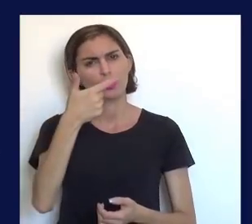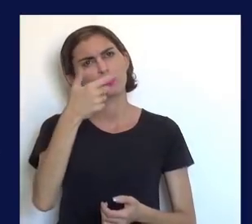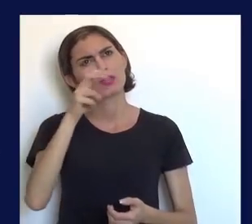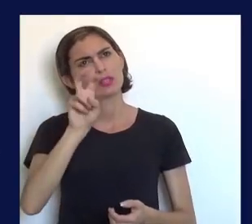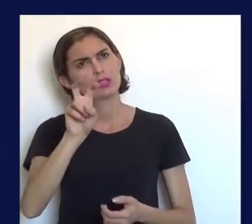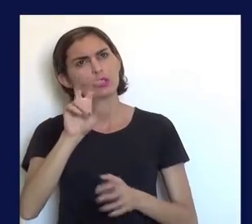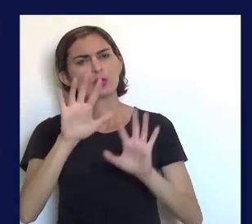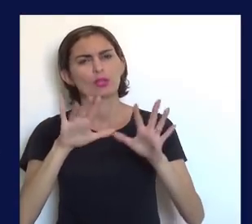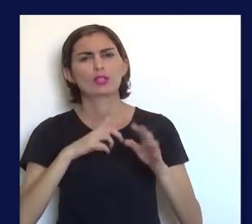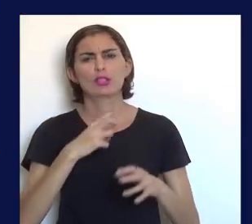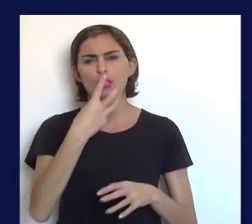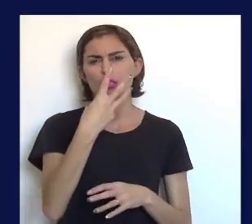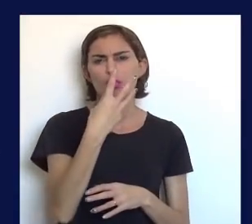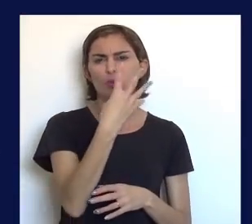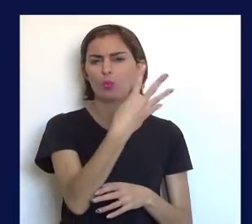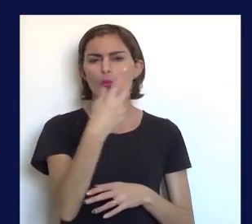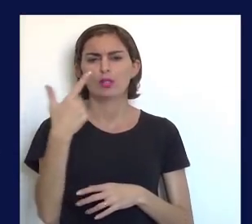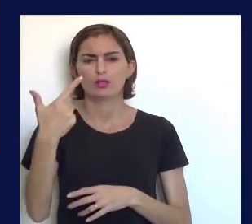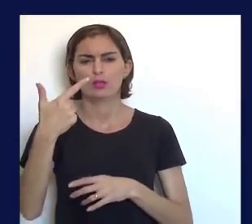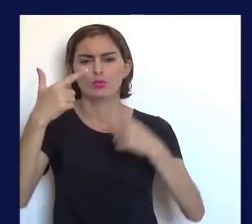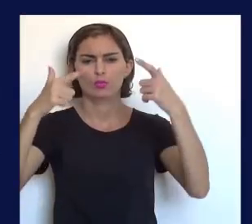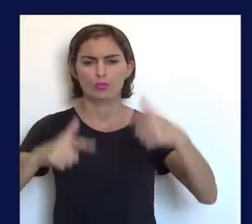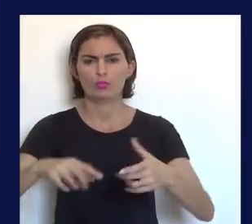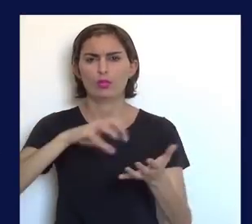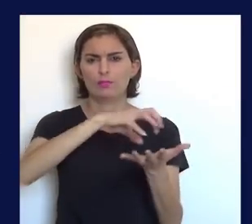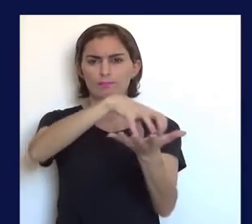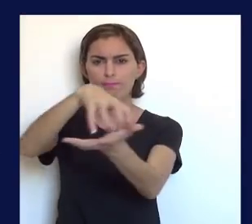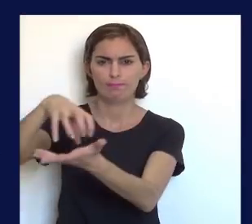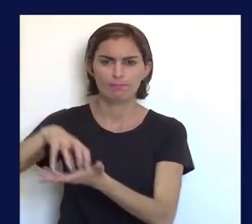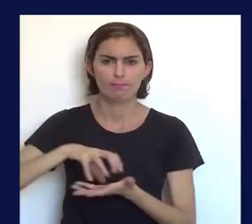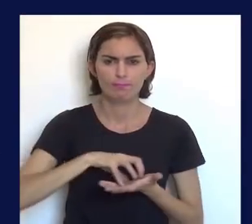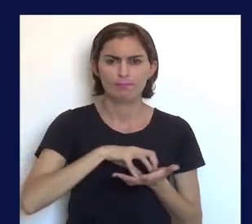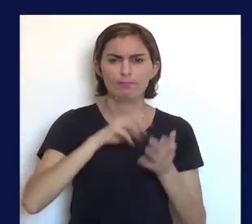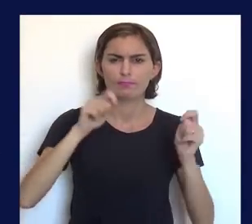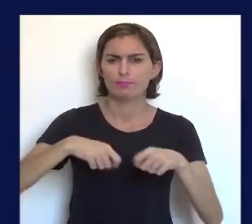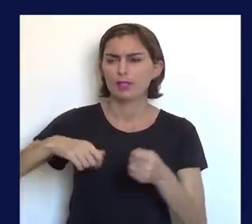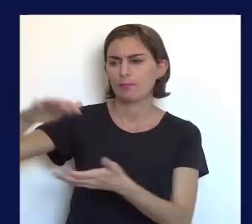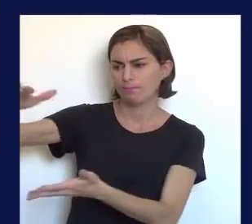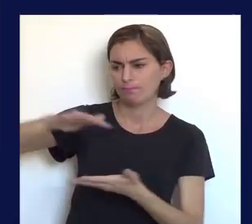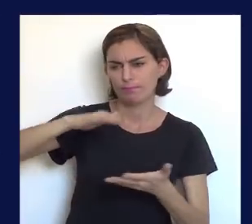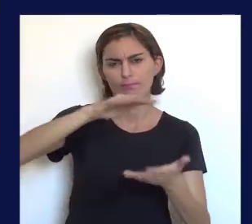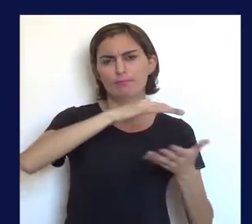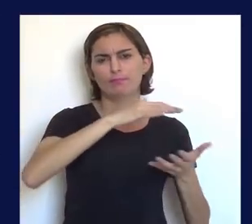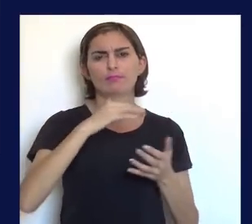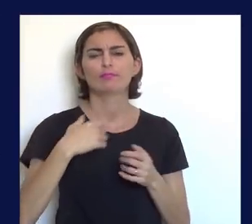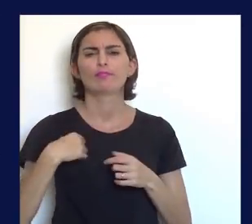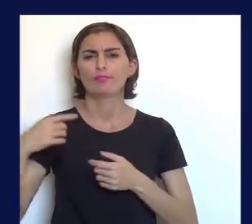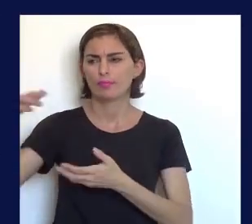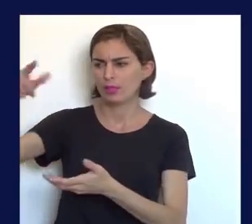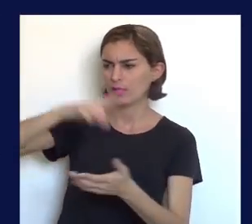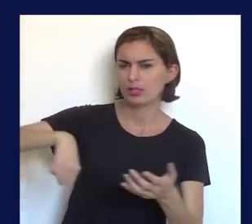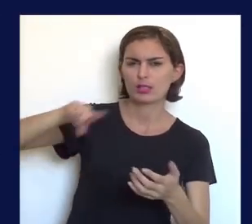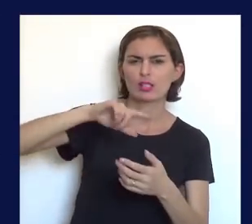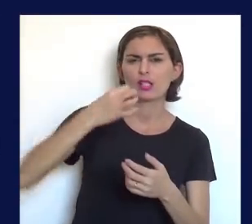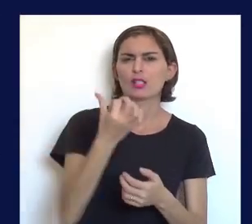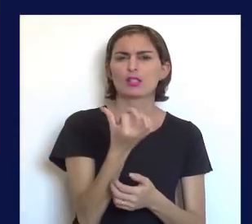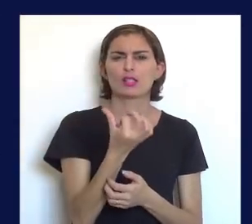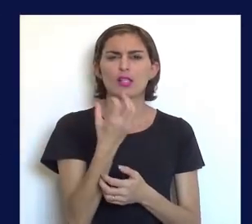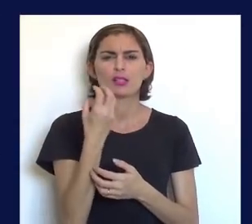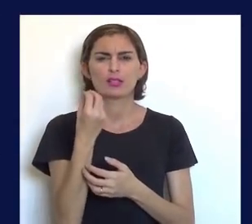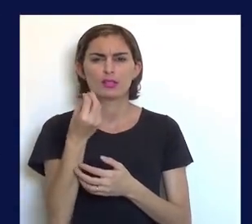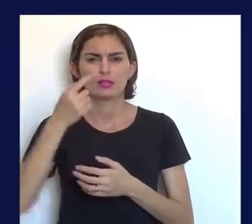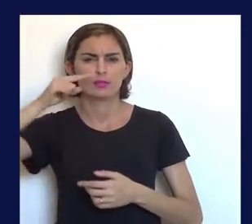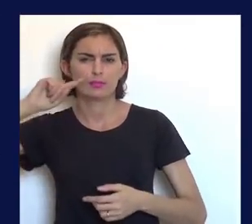2005, tínhamos 41 pontos de coletas, que tinham uma capacidade de receber cerca de